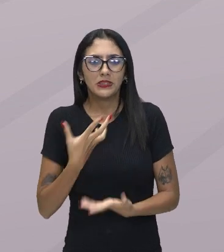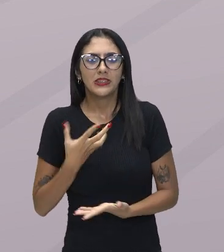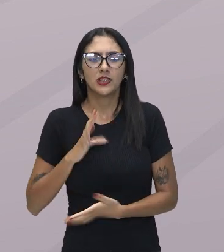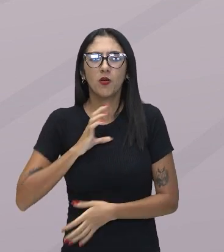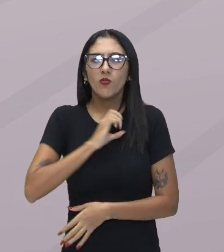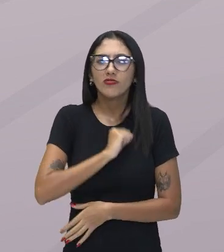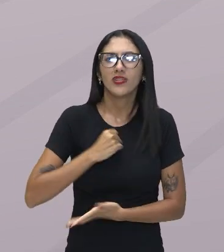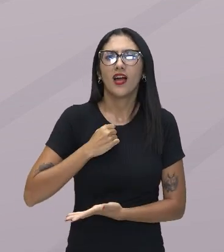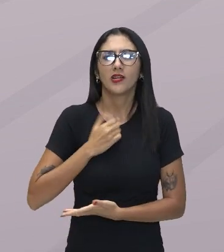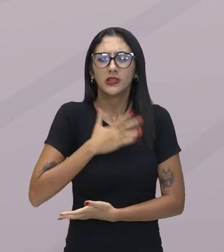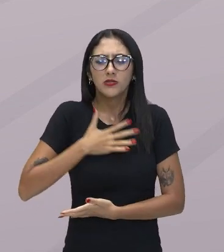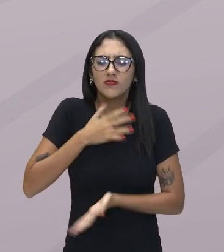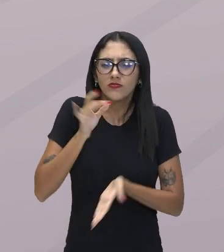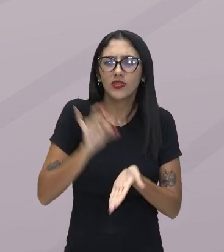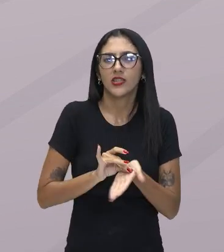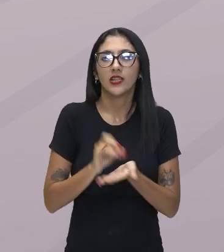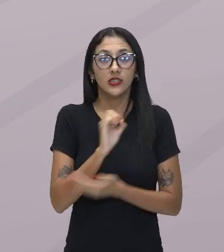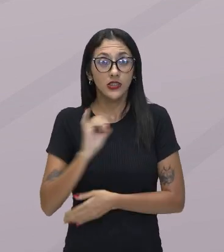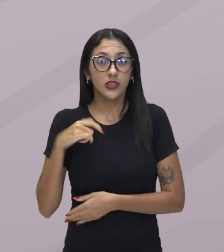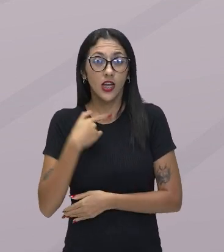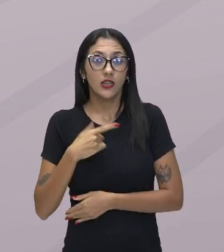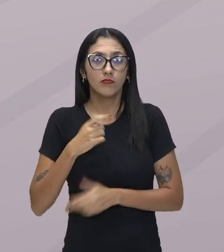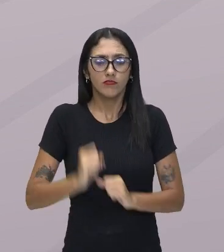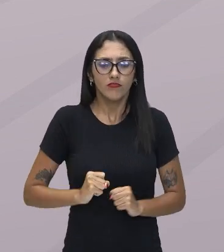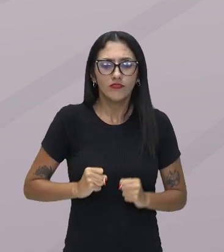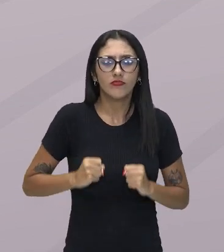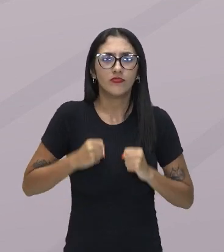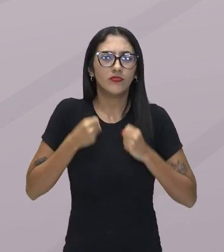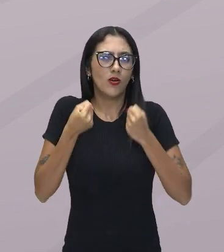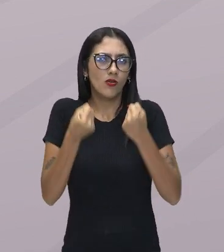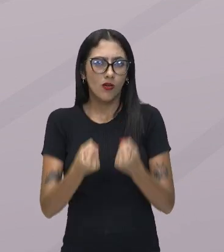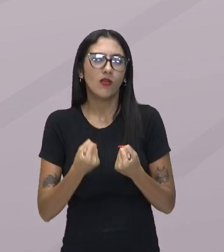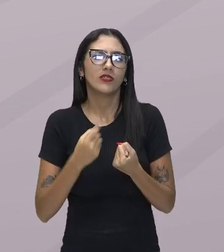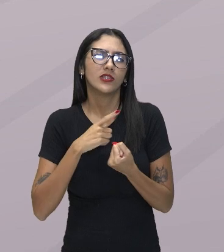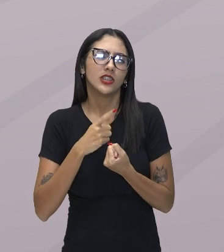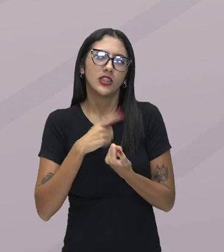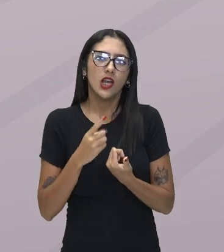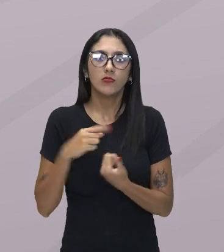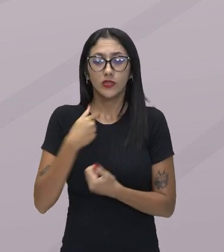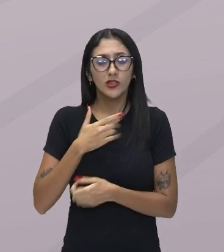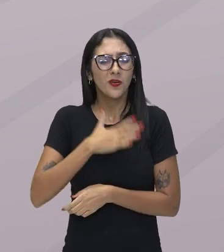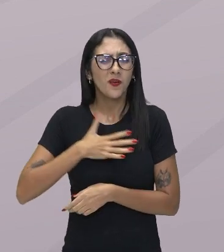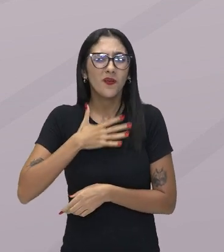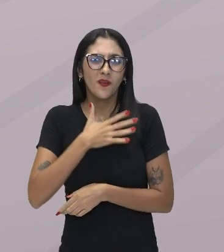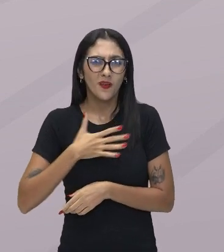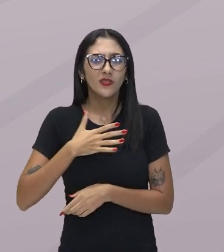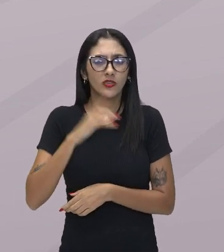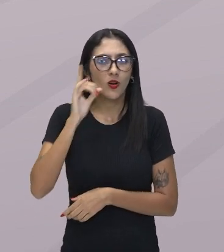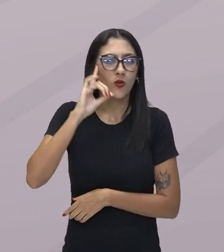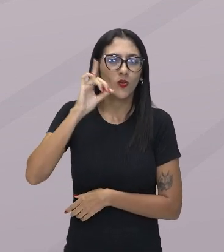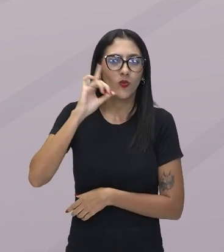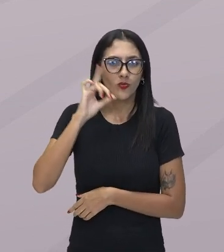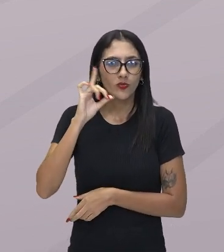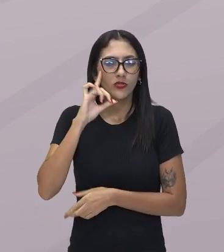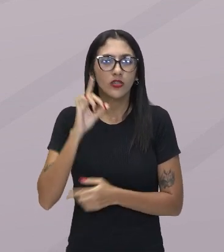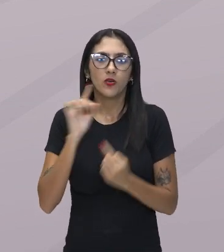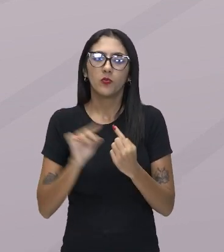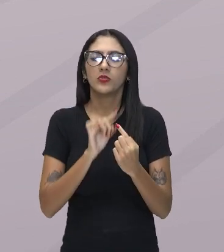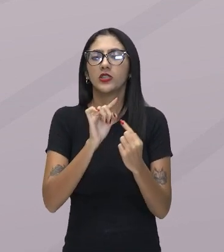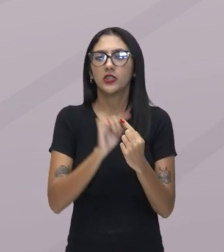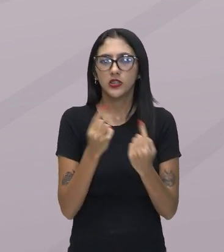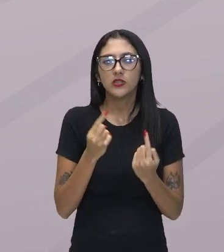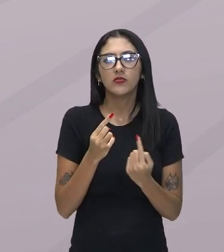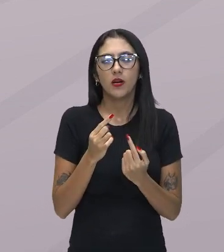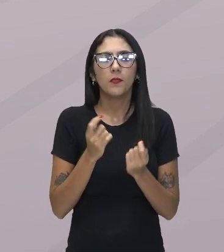né? E quando a gente se dedica realmente a fazer aquilo que a gente gosta, os objetivos eles ficam